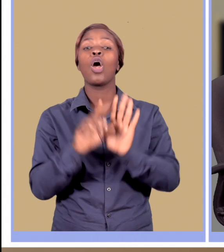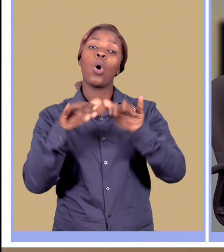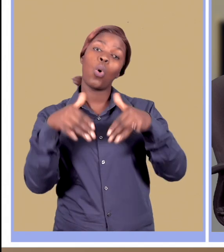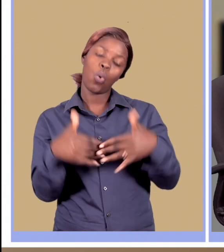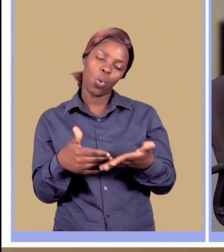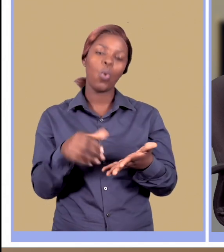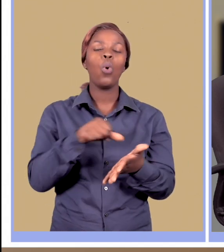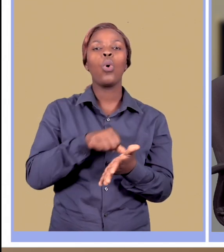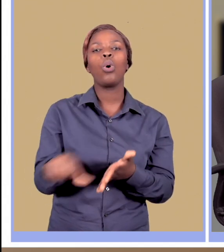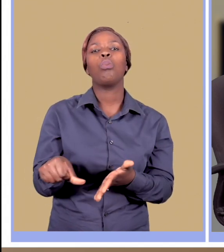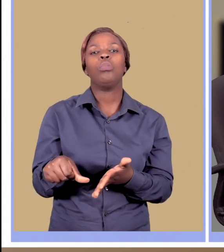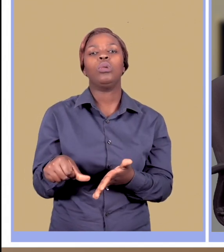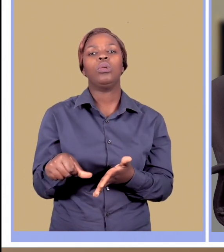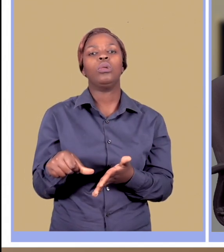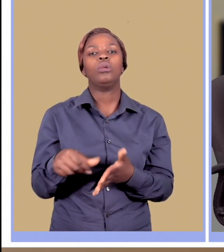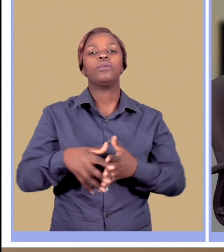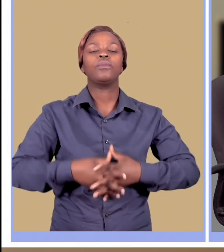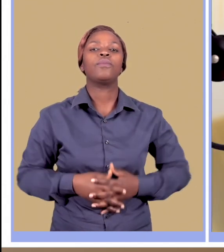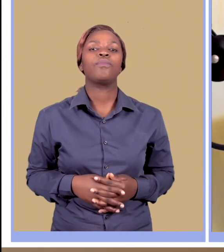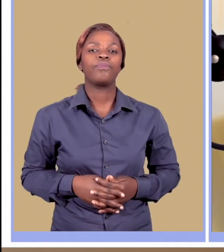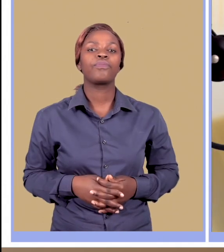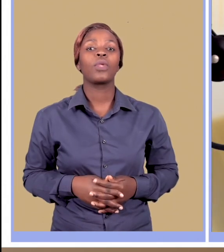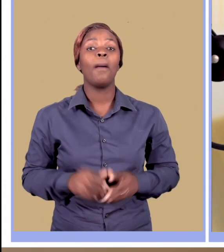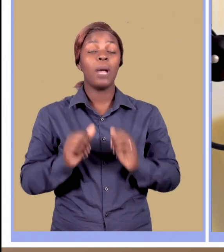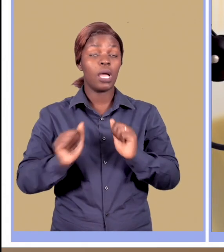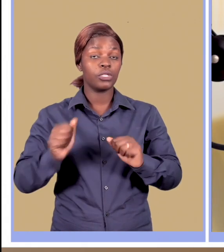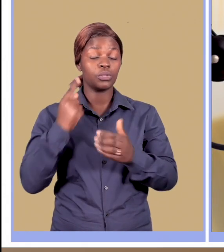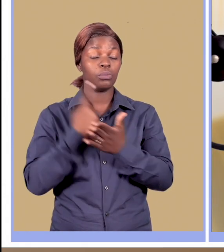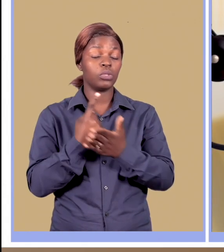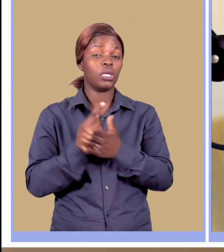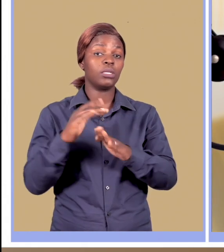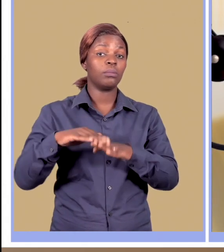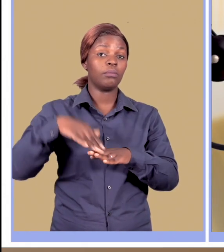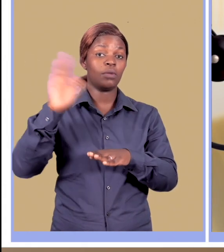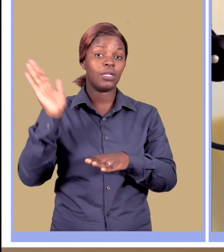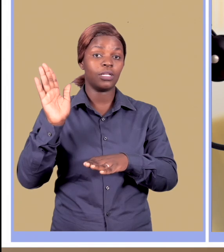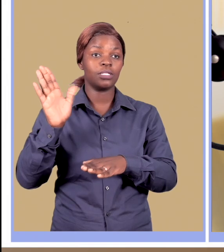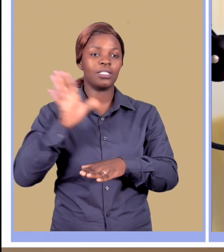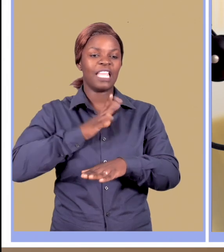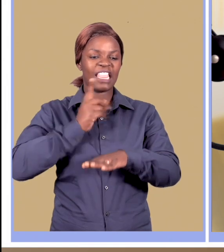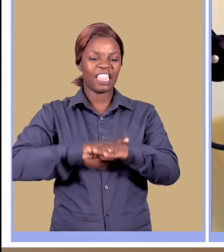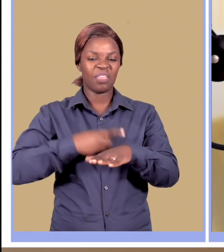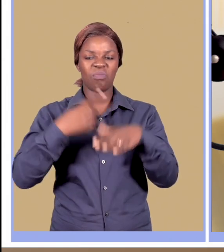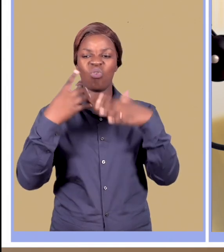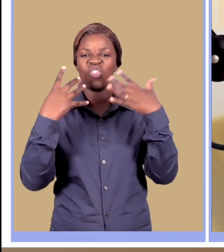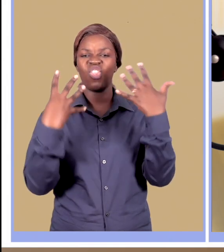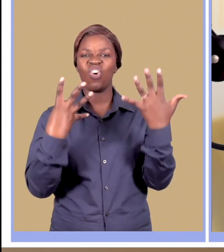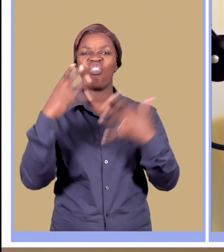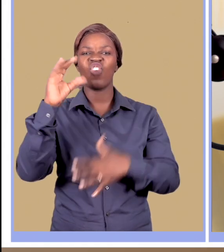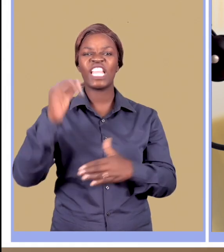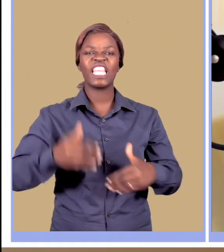pode comprar este Boletim da República. O mais importante é que tem um prazo de 90 dias